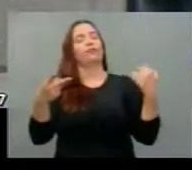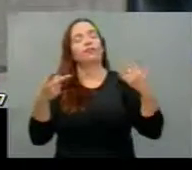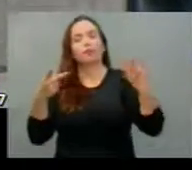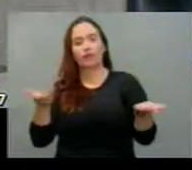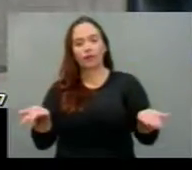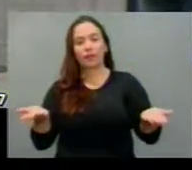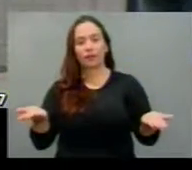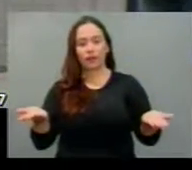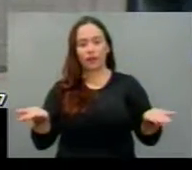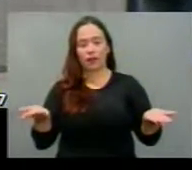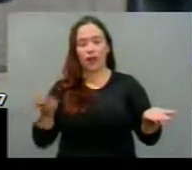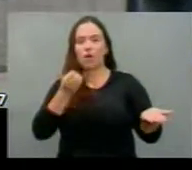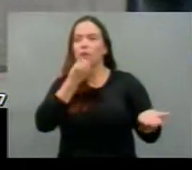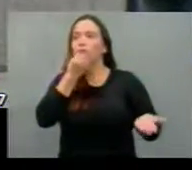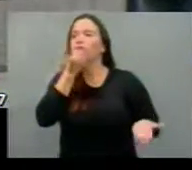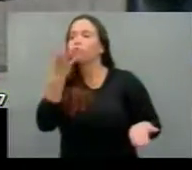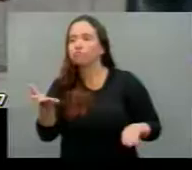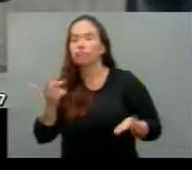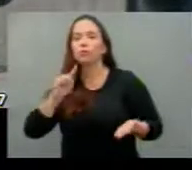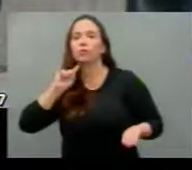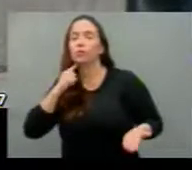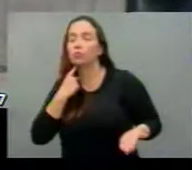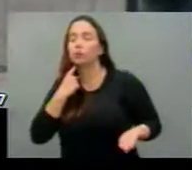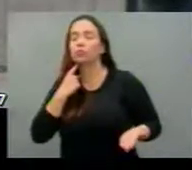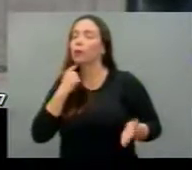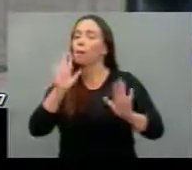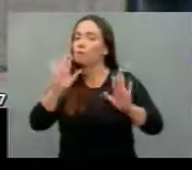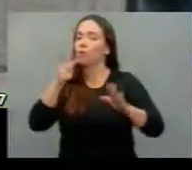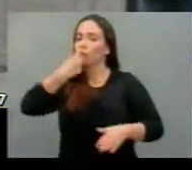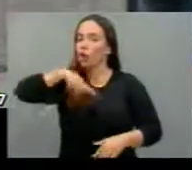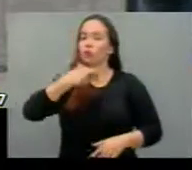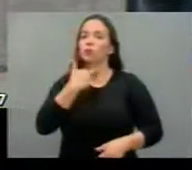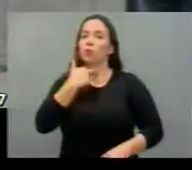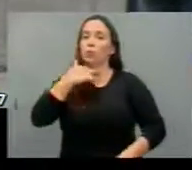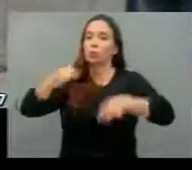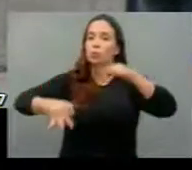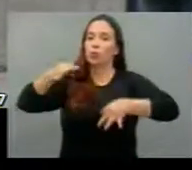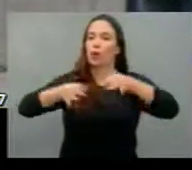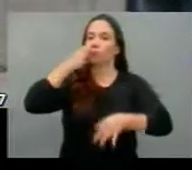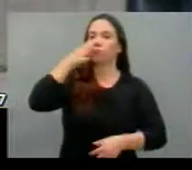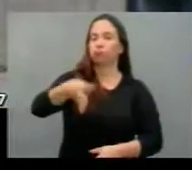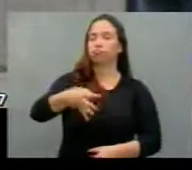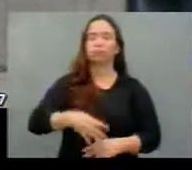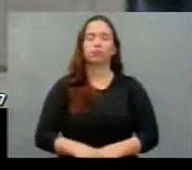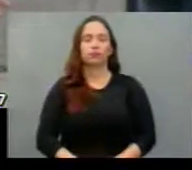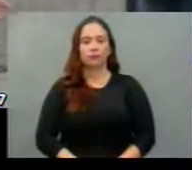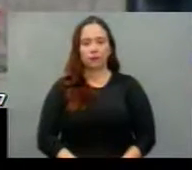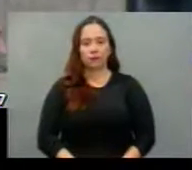não significa condenado. Condenar é o que nós não podemos fazer.